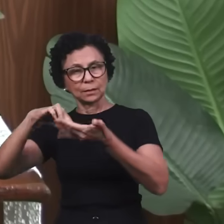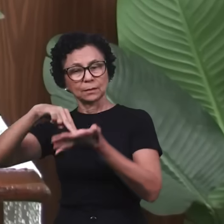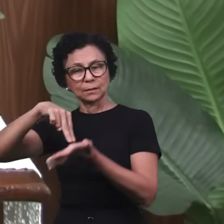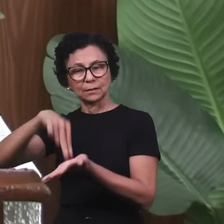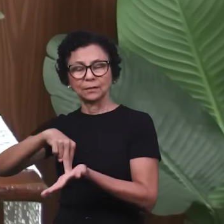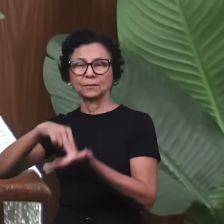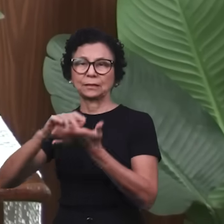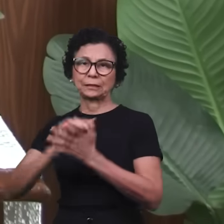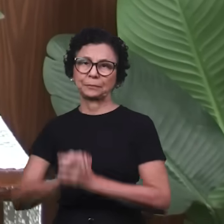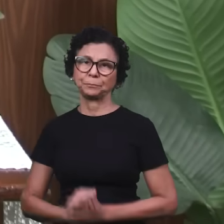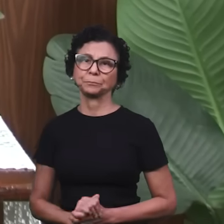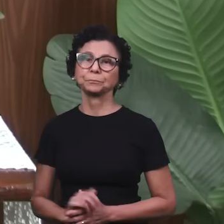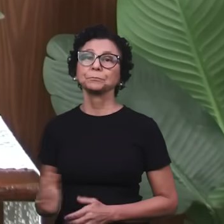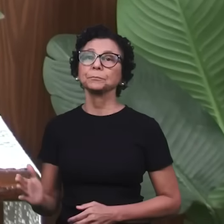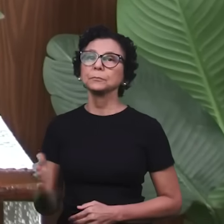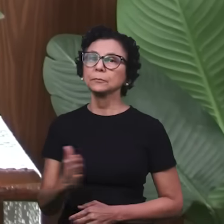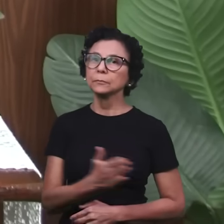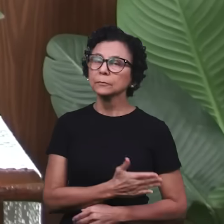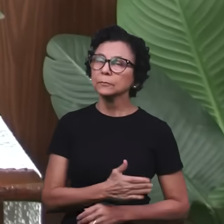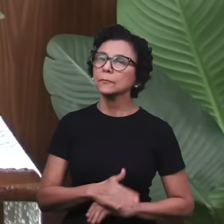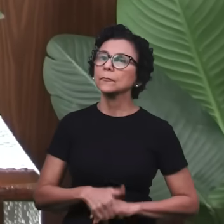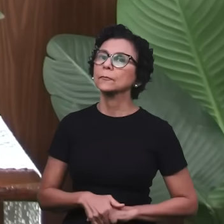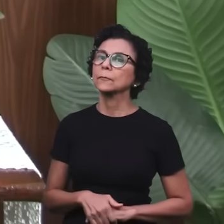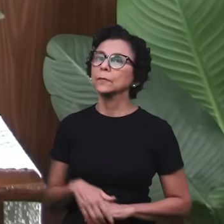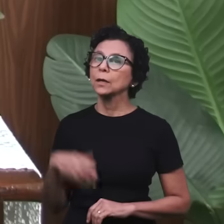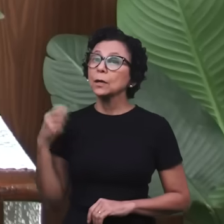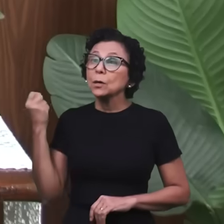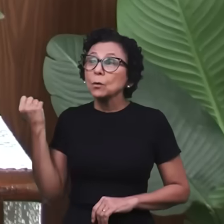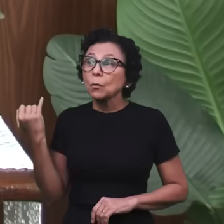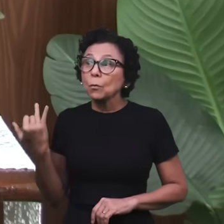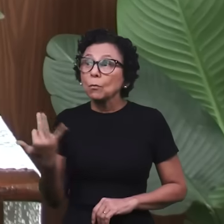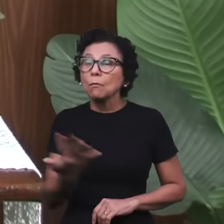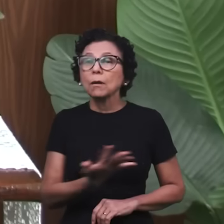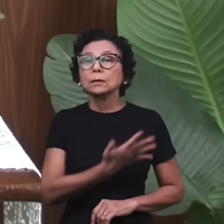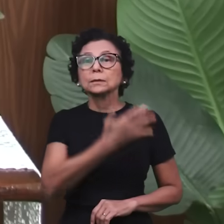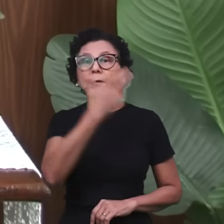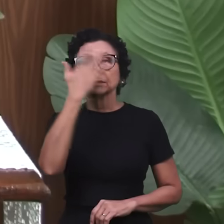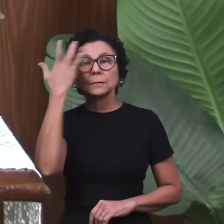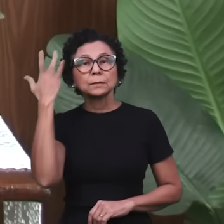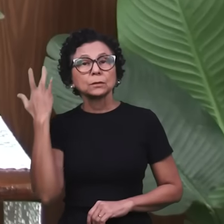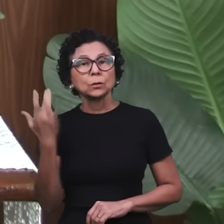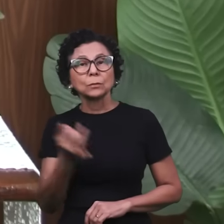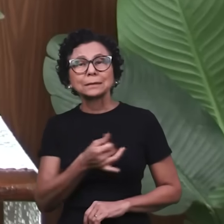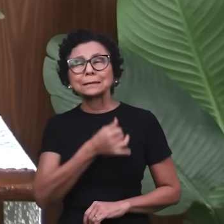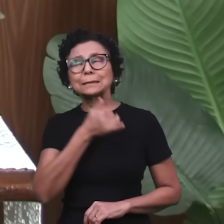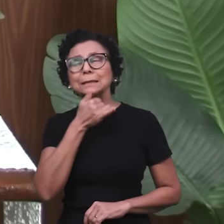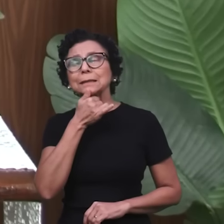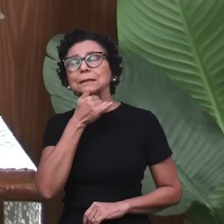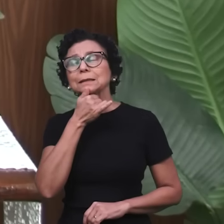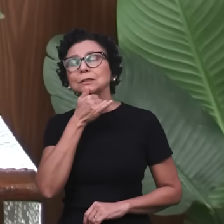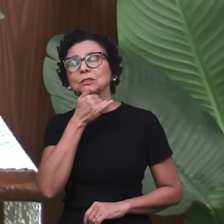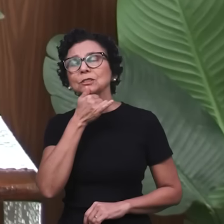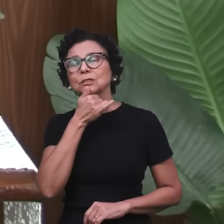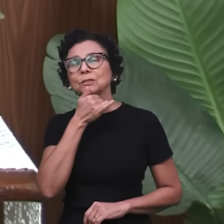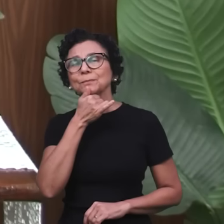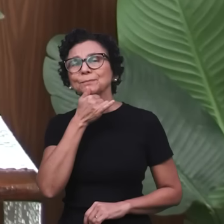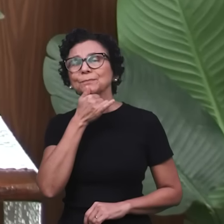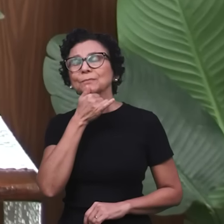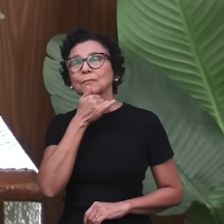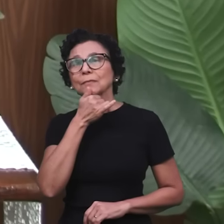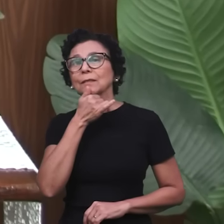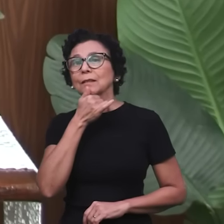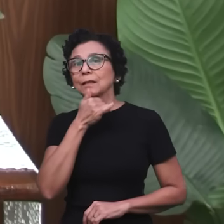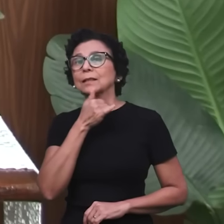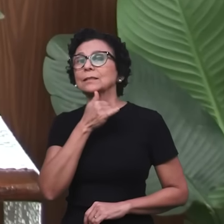tristes, cabisbaixas, enfermas? Quantas o Senhor tem levantado por causa da oração que as irmãs